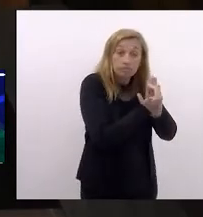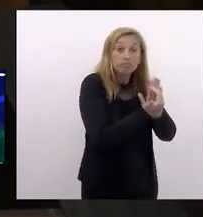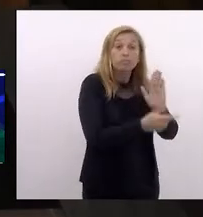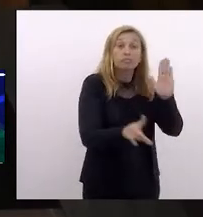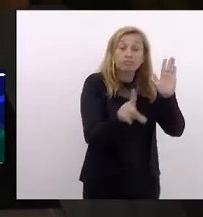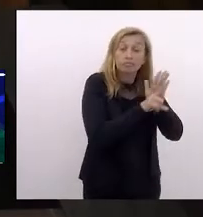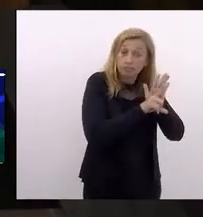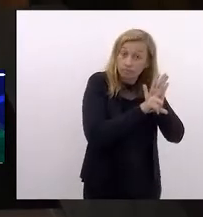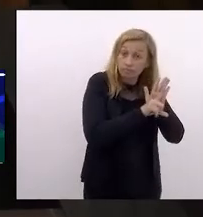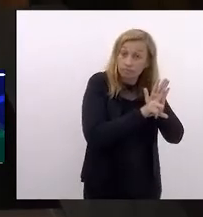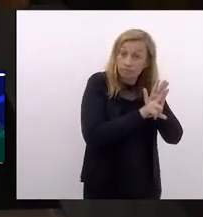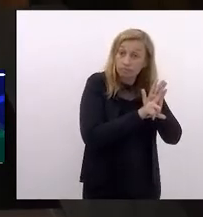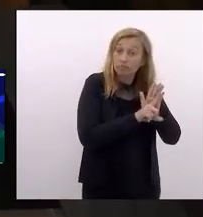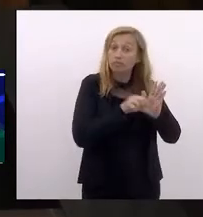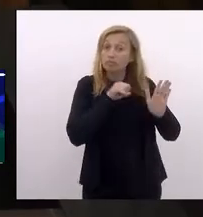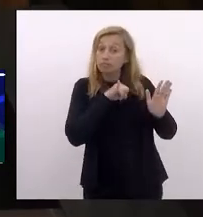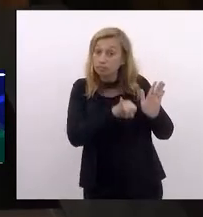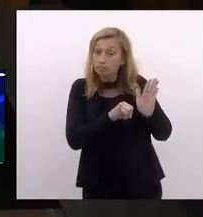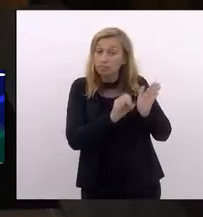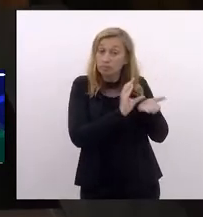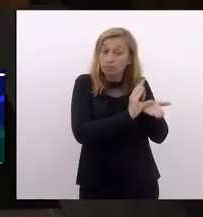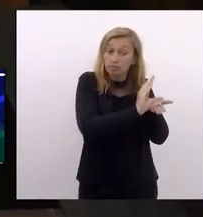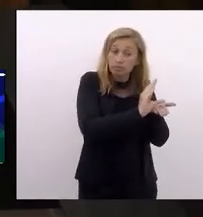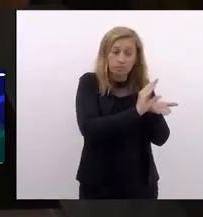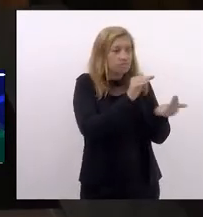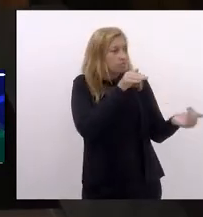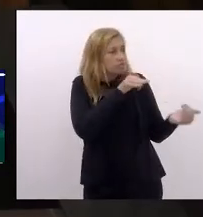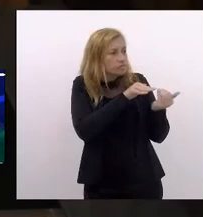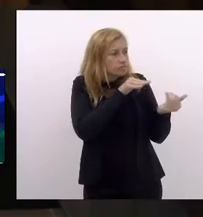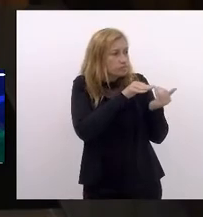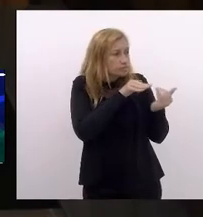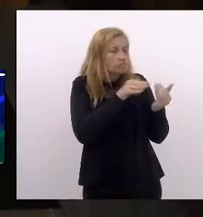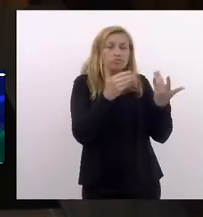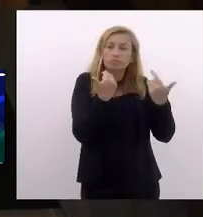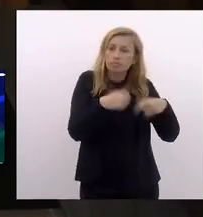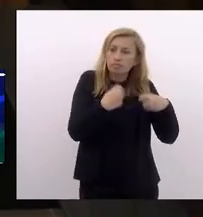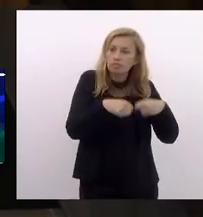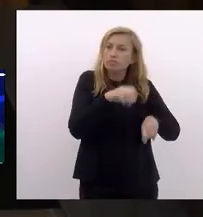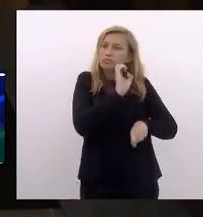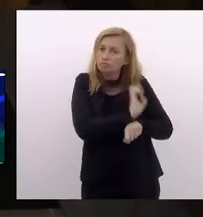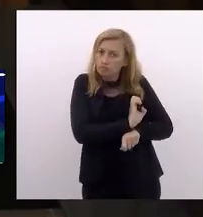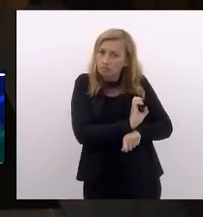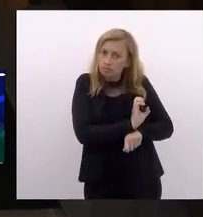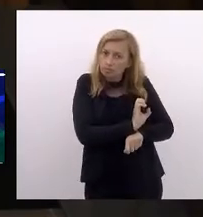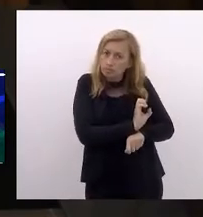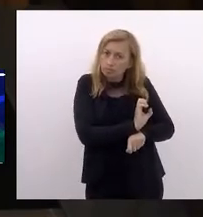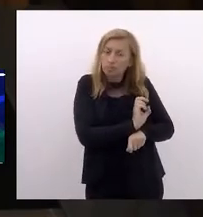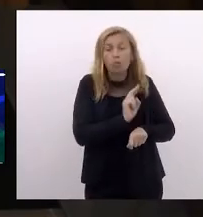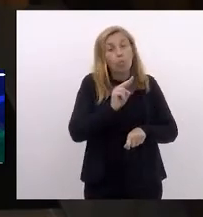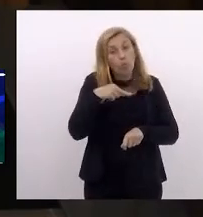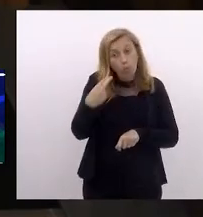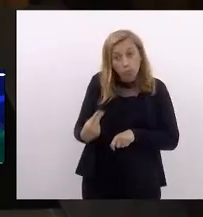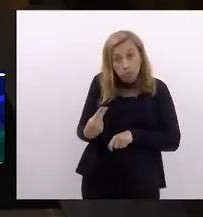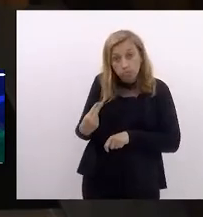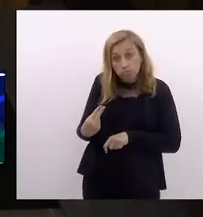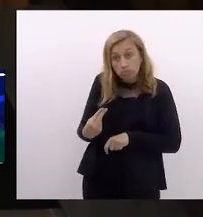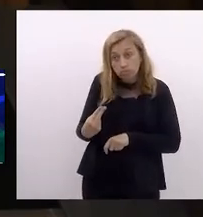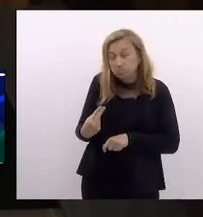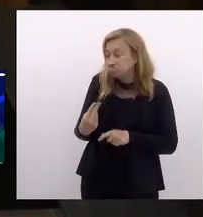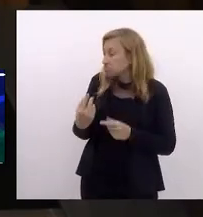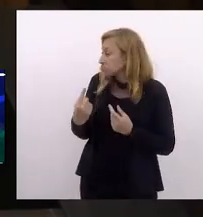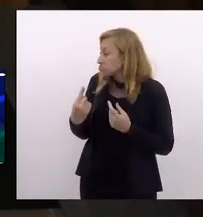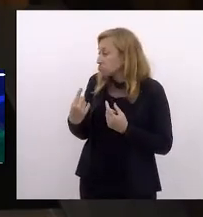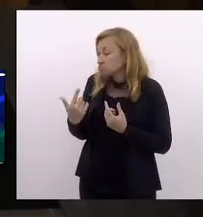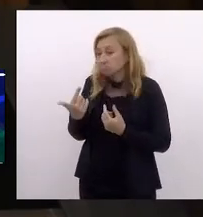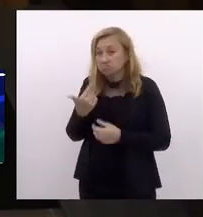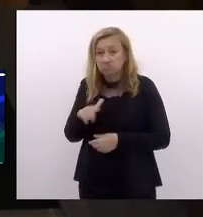legislação e se essas contas estiveram de acordo com as necessidades do estado ou se não